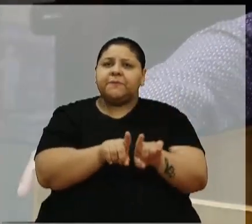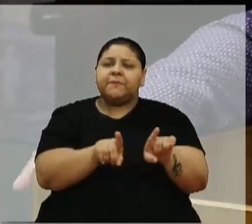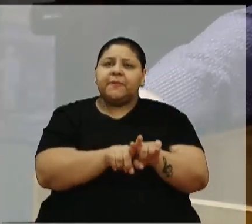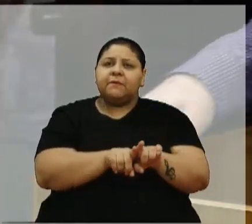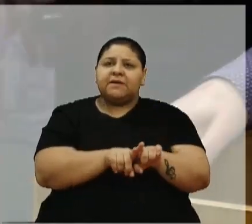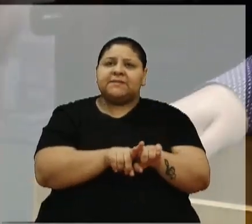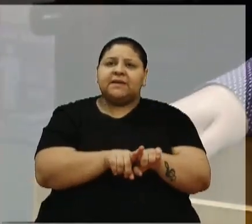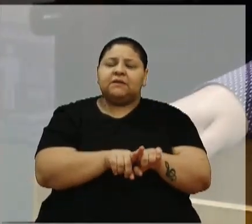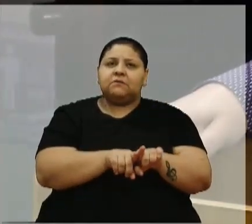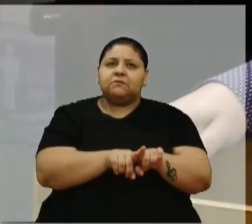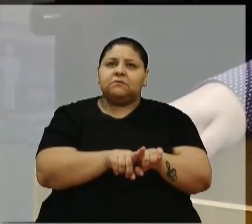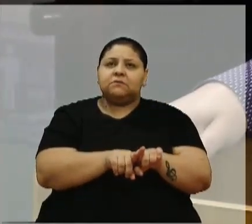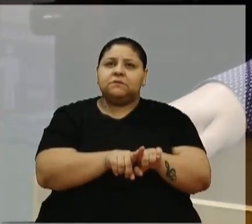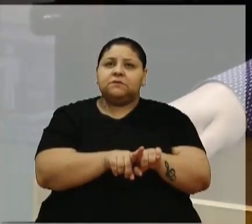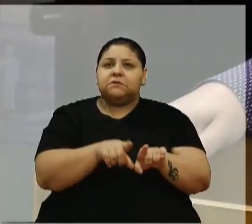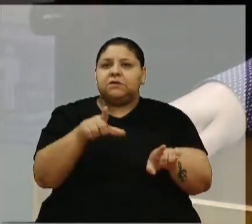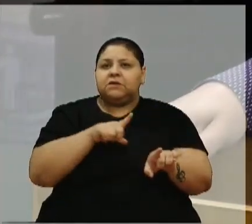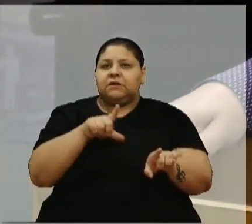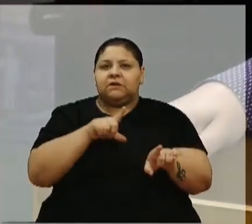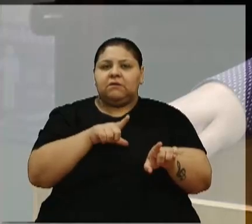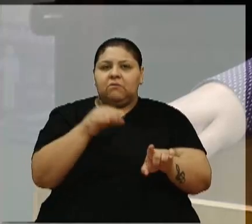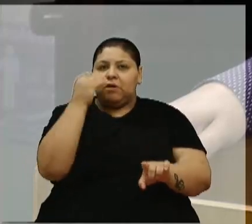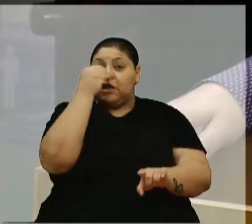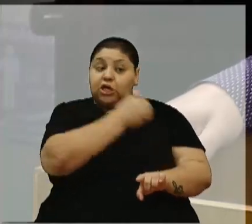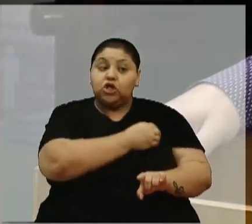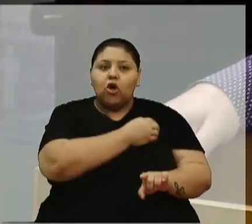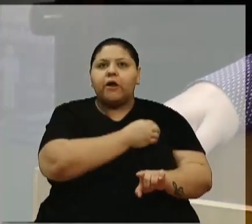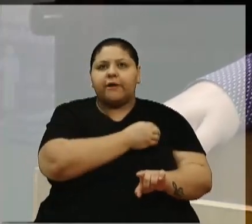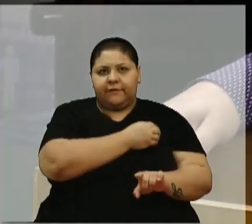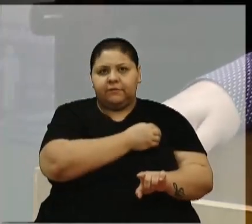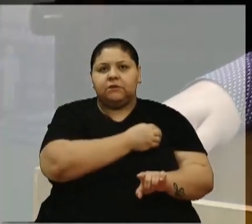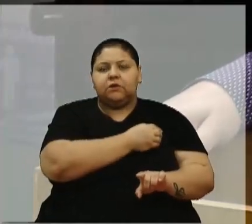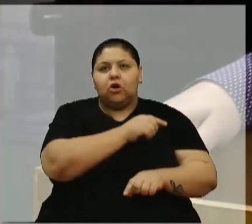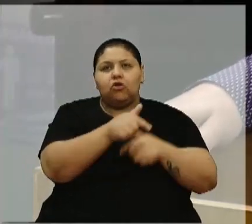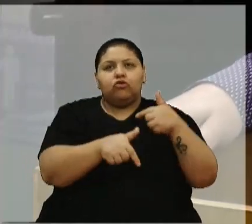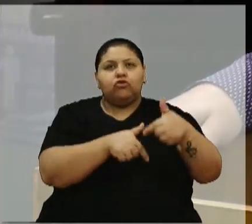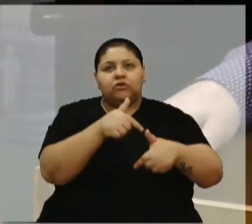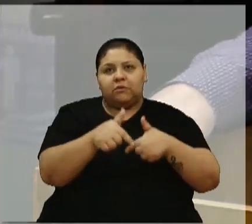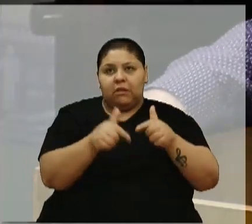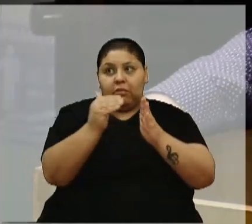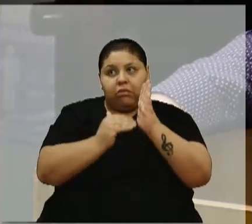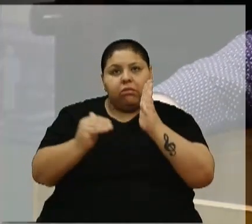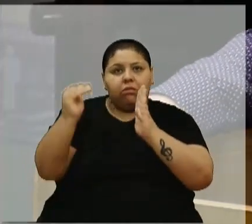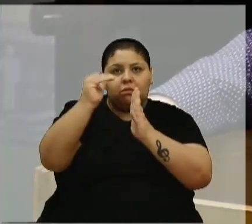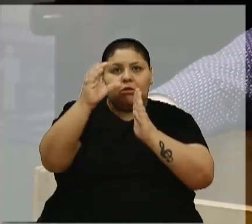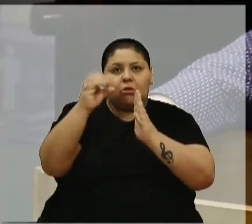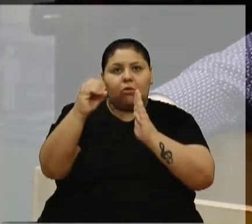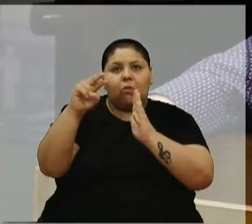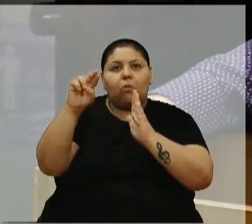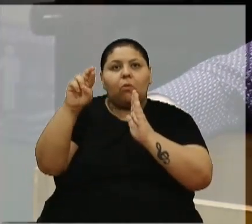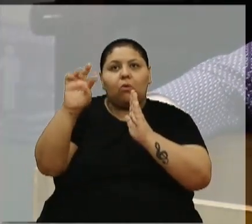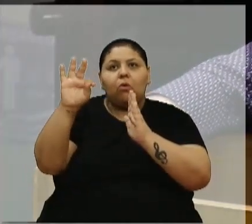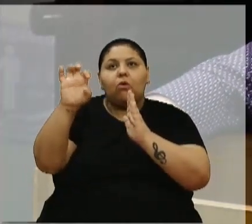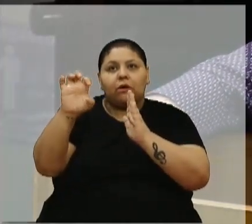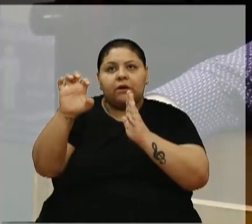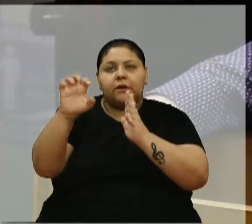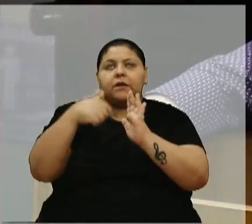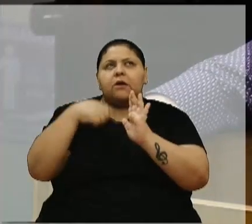desabona a atuação dele no Supremo Tribunal Federal, na nossa Suprema Corte. Ainda, eu fico